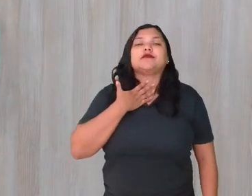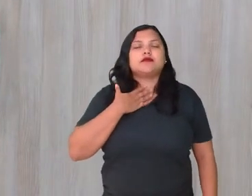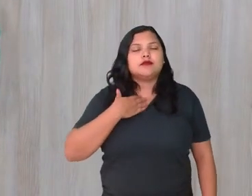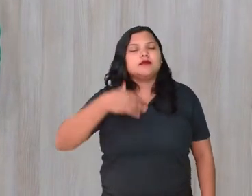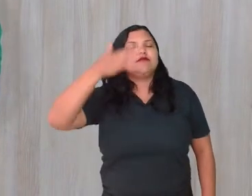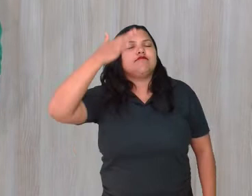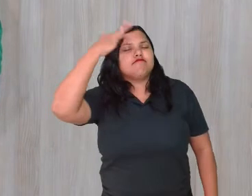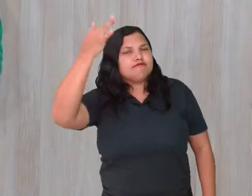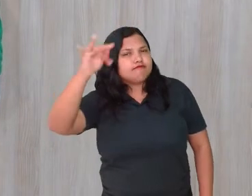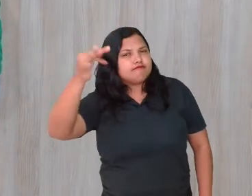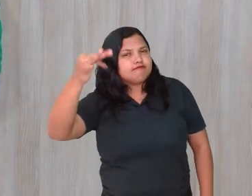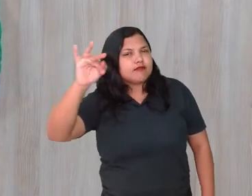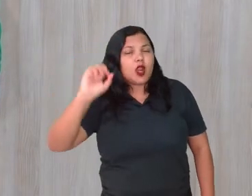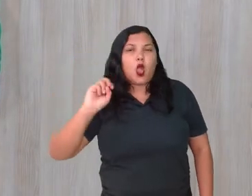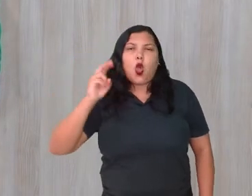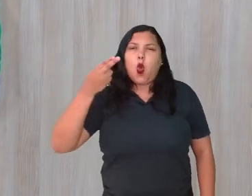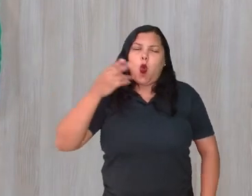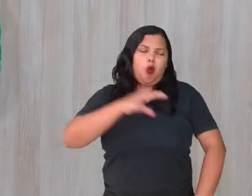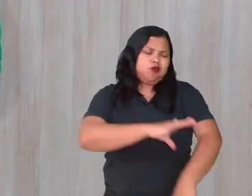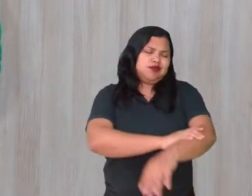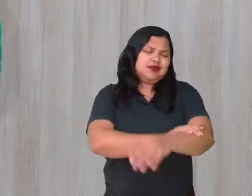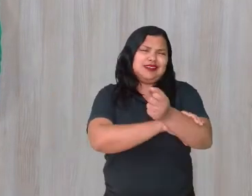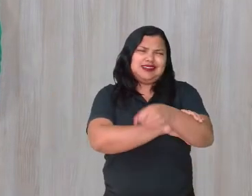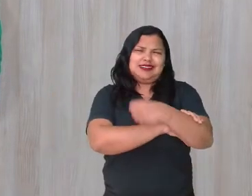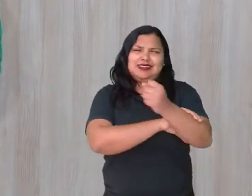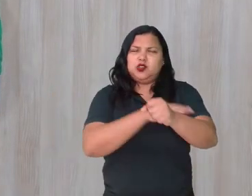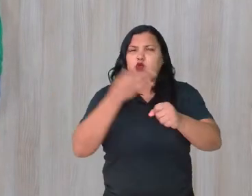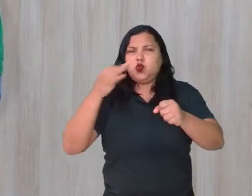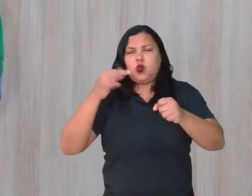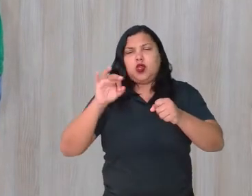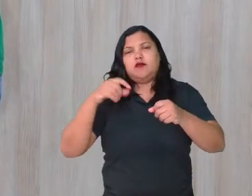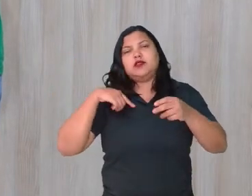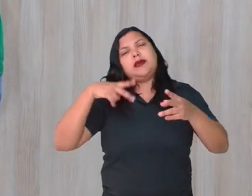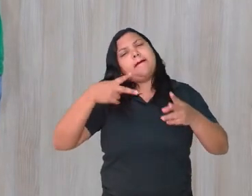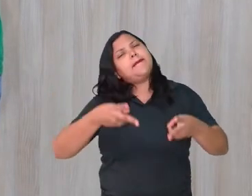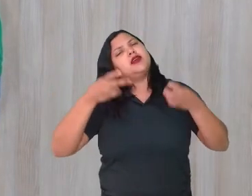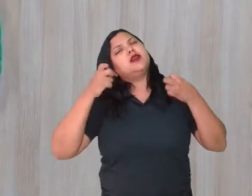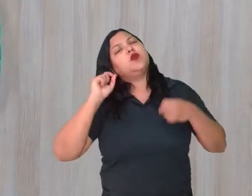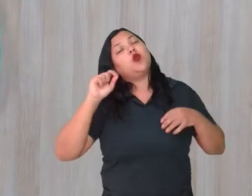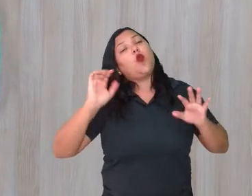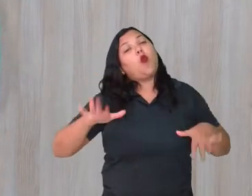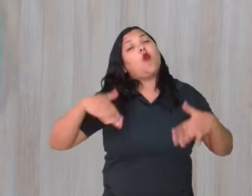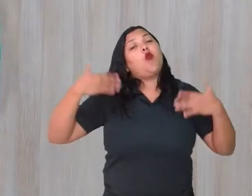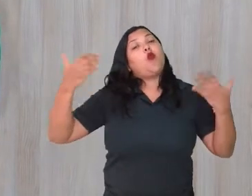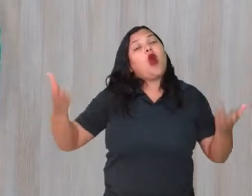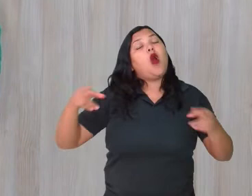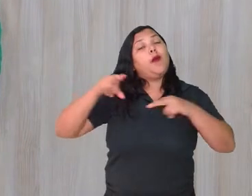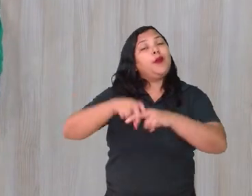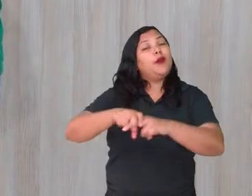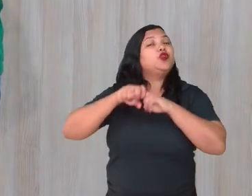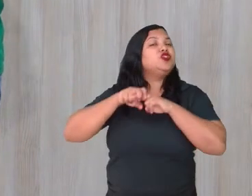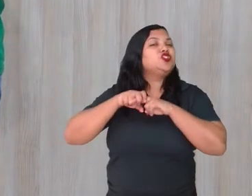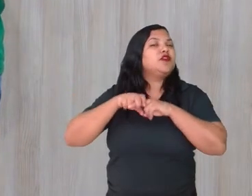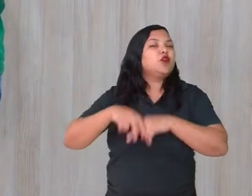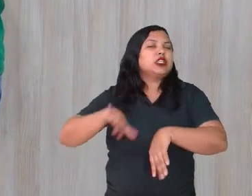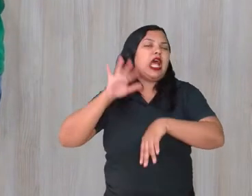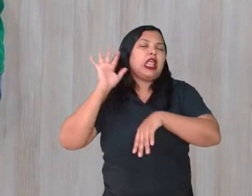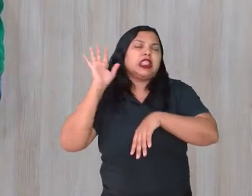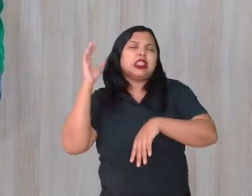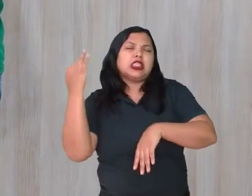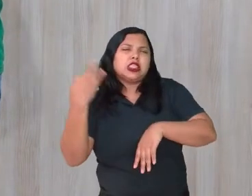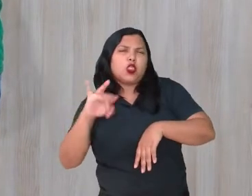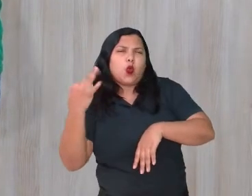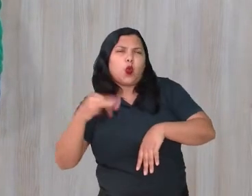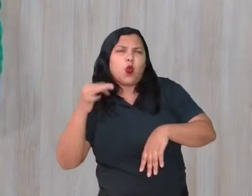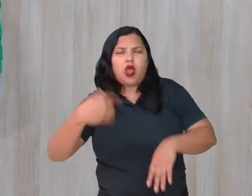dor de cabeça ou uma dor muscular, você observa que o que causou aquela dor de cabeça ou aquela dor